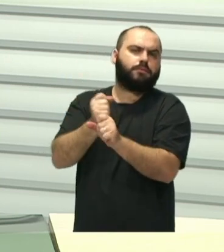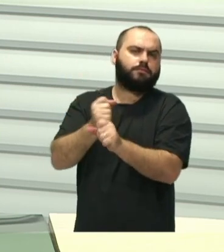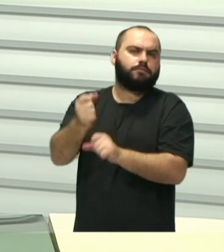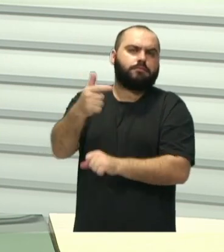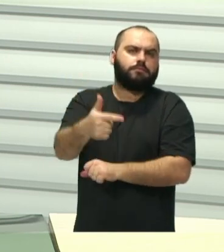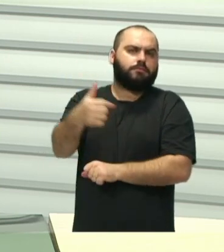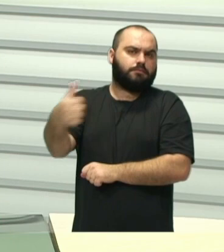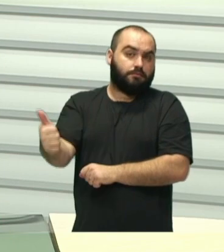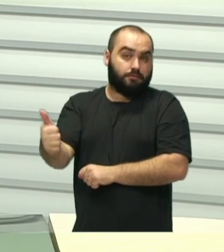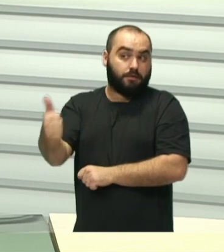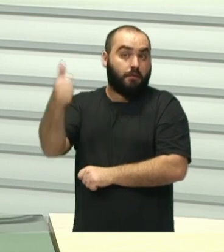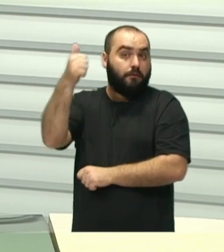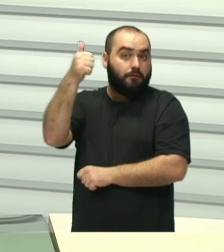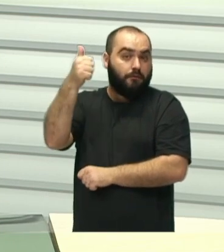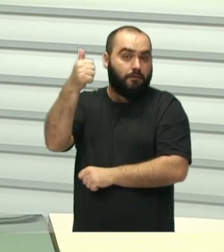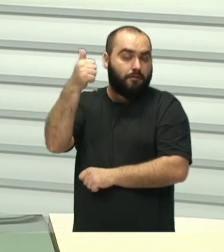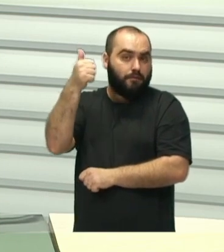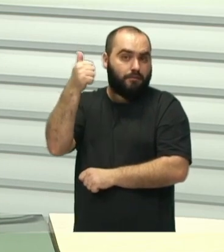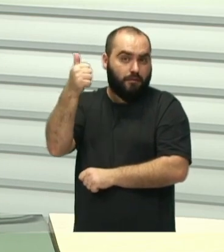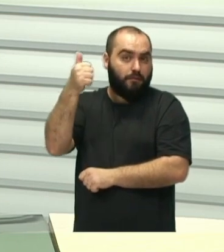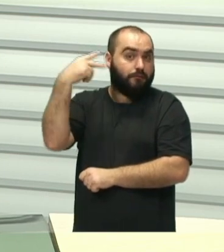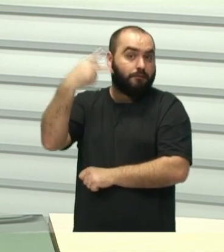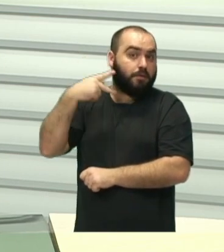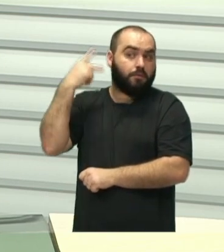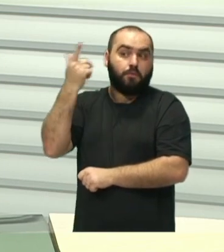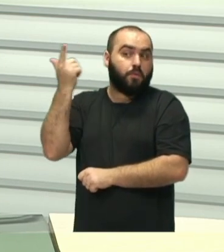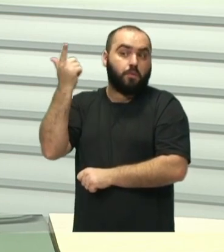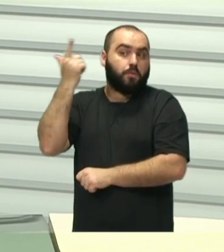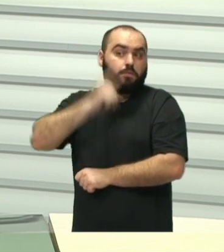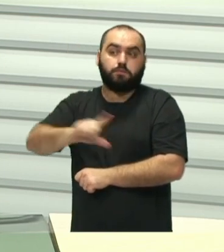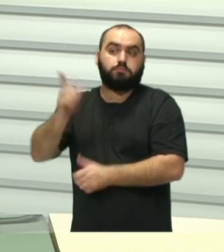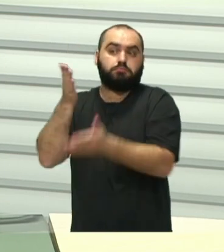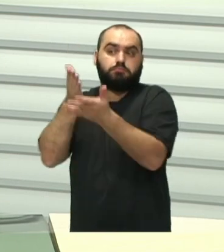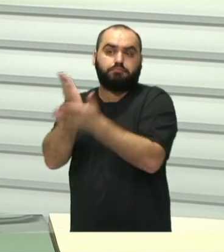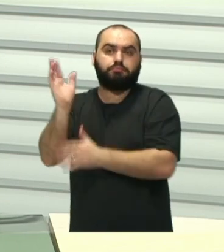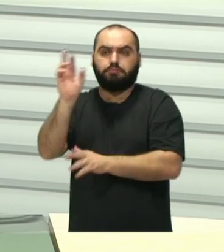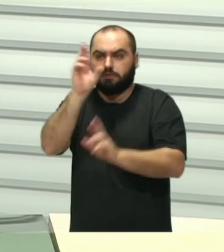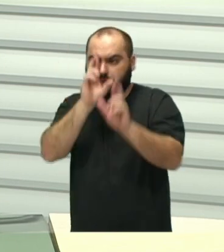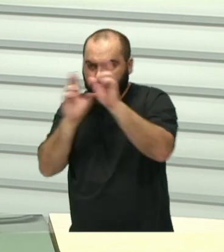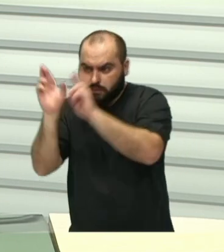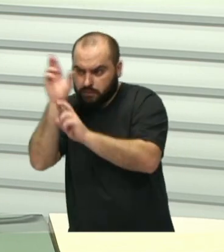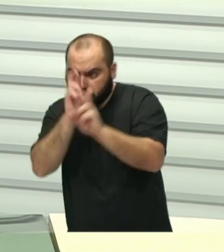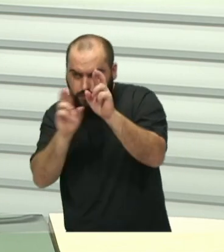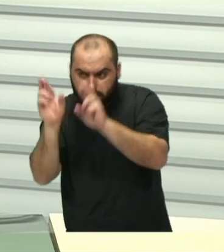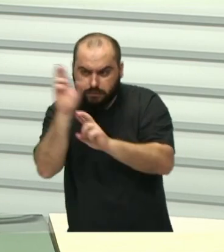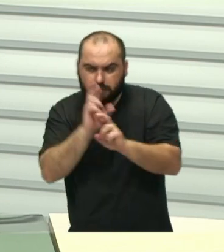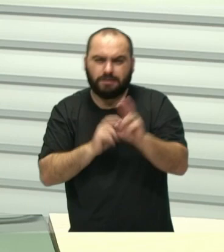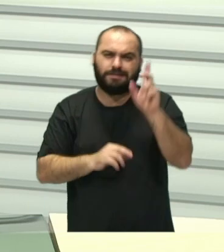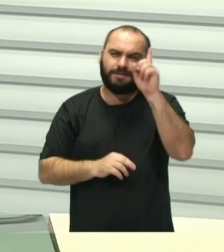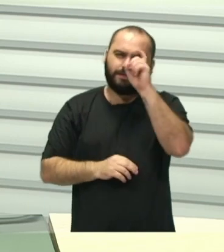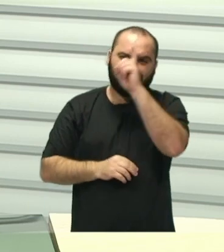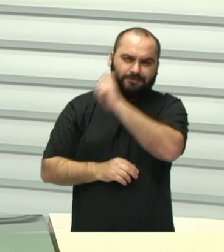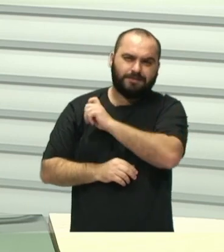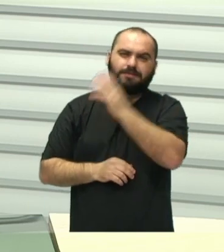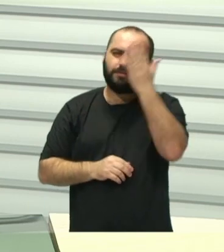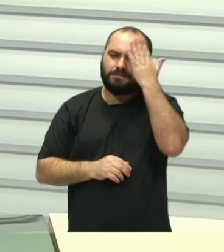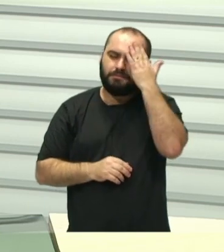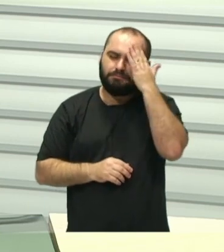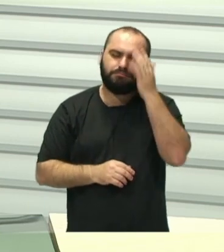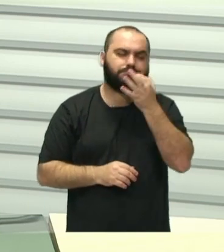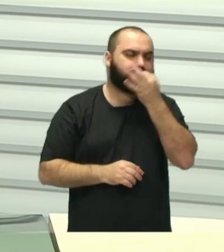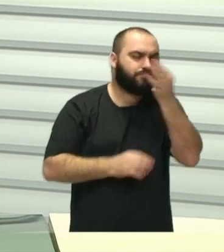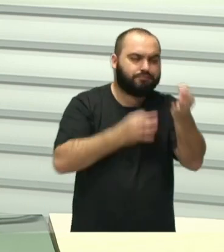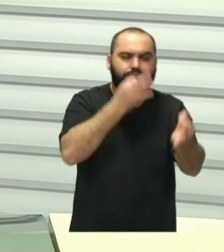vereadores não conseguiu aprovar orçamento no município a gente só fiscalizavam né não temos dificuldade de fazer